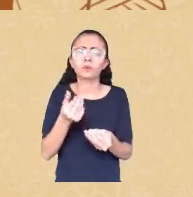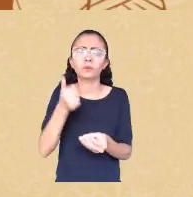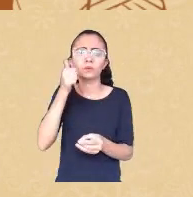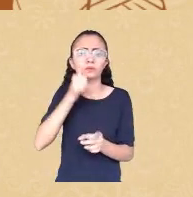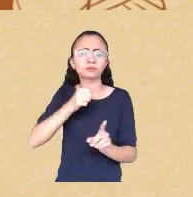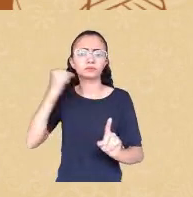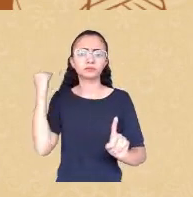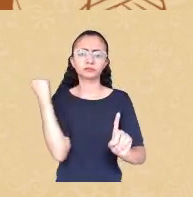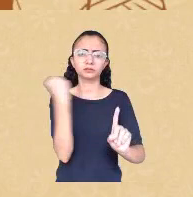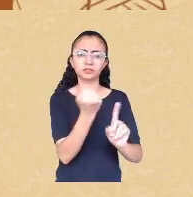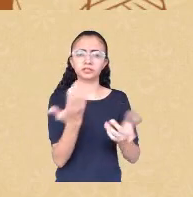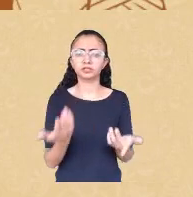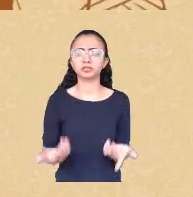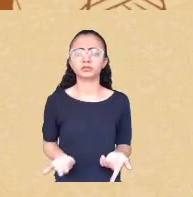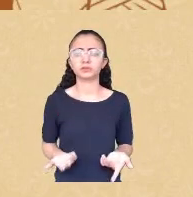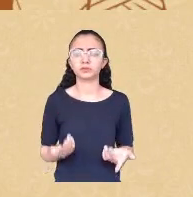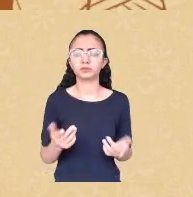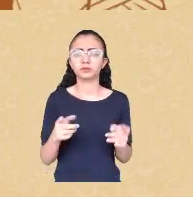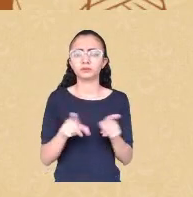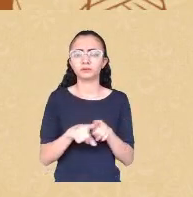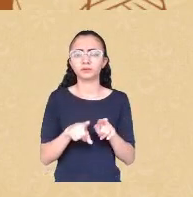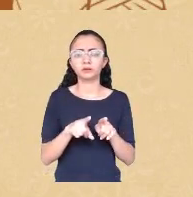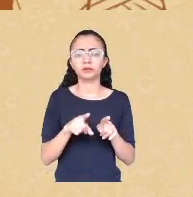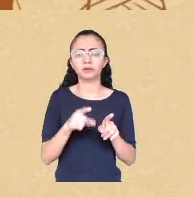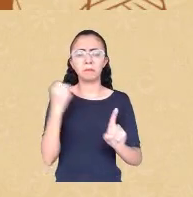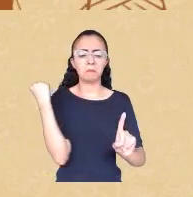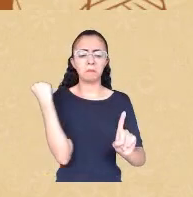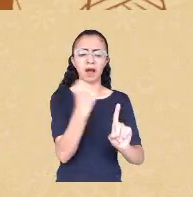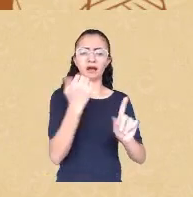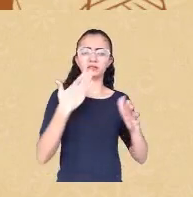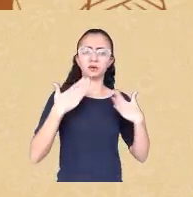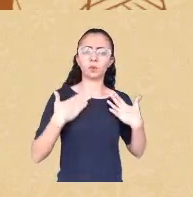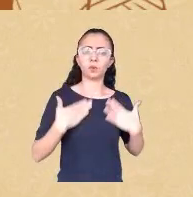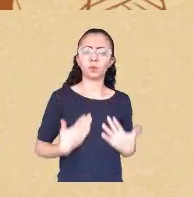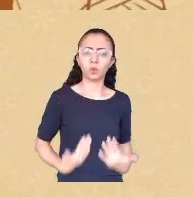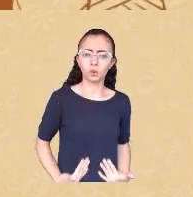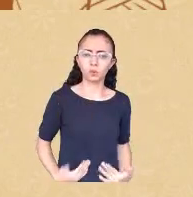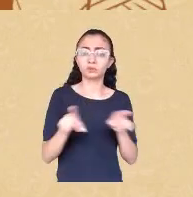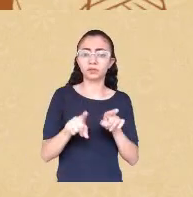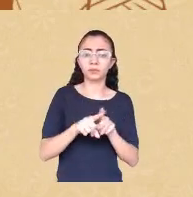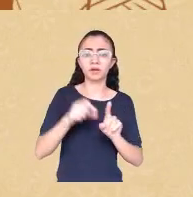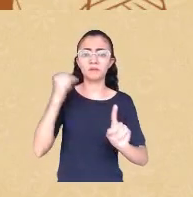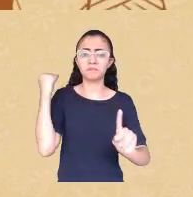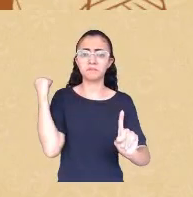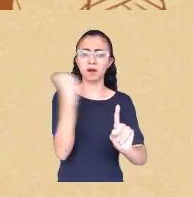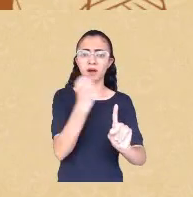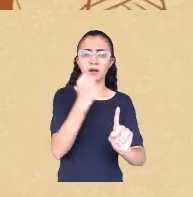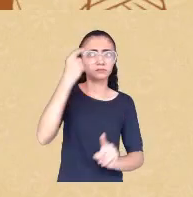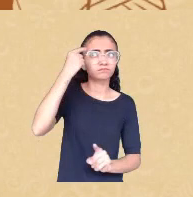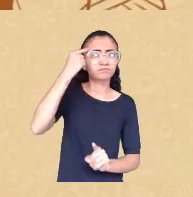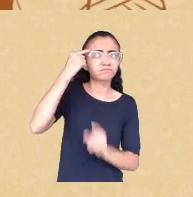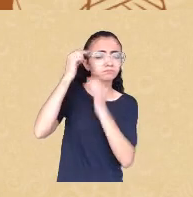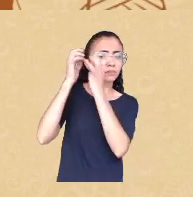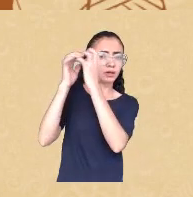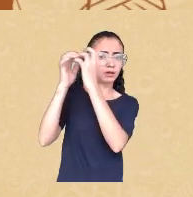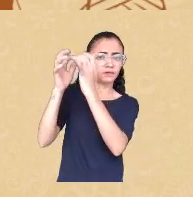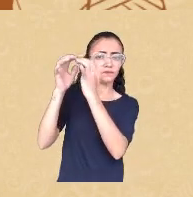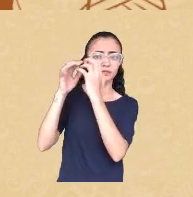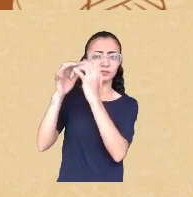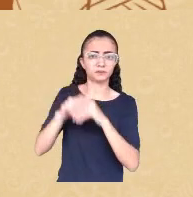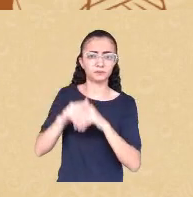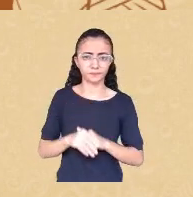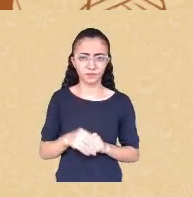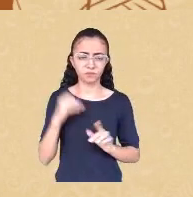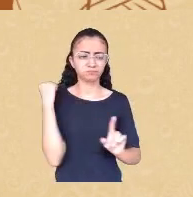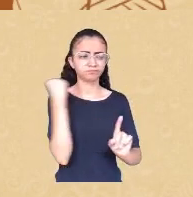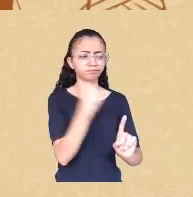se produz também um extermínio do pensamento. E como ele, apesar dessas mortes e extermínios, ainda estamos